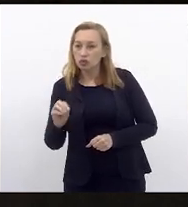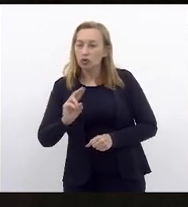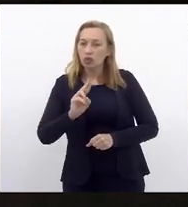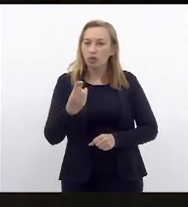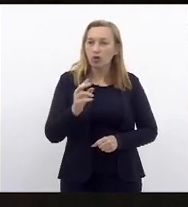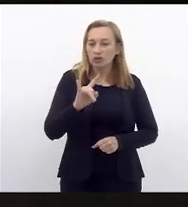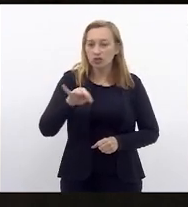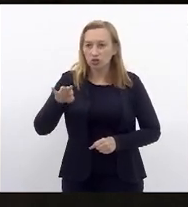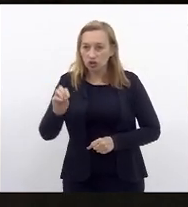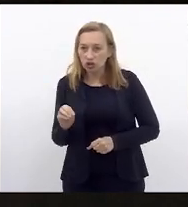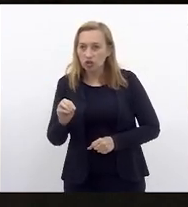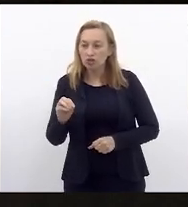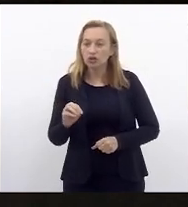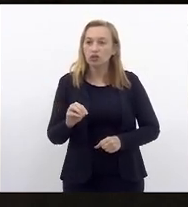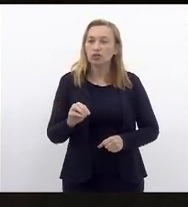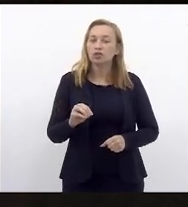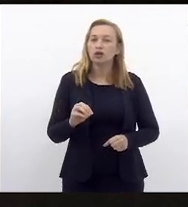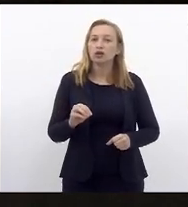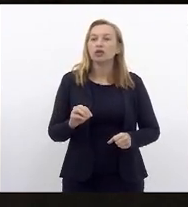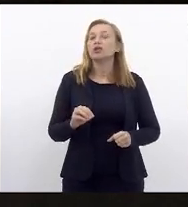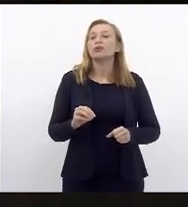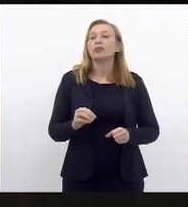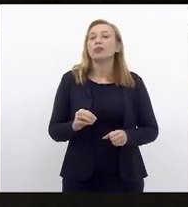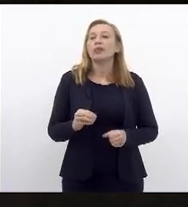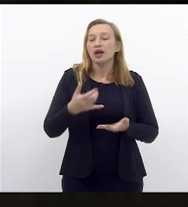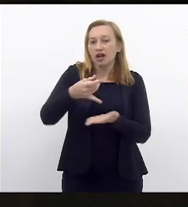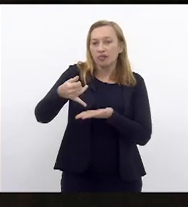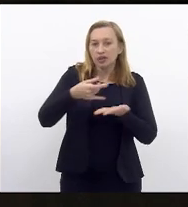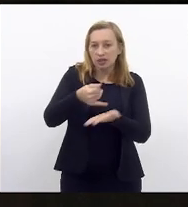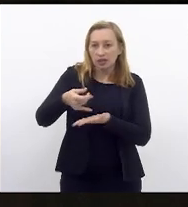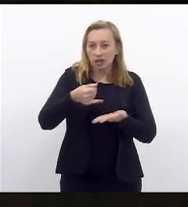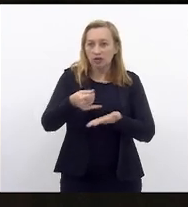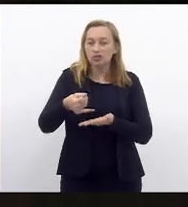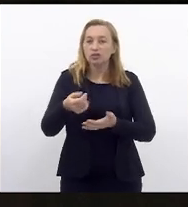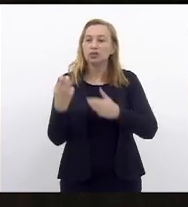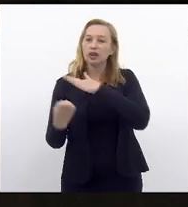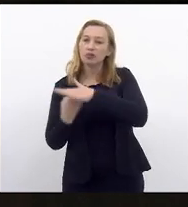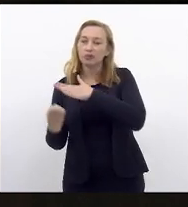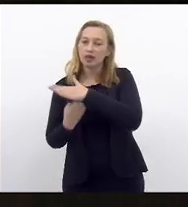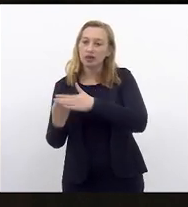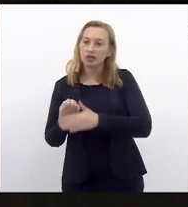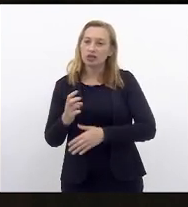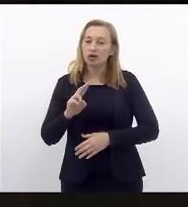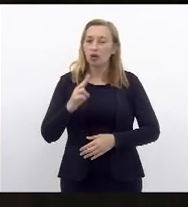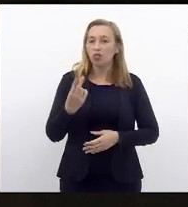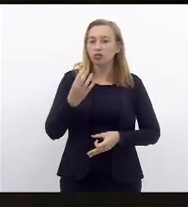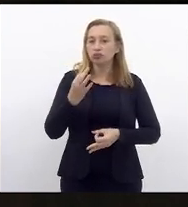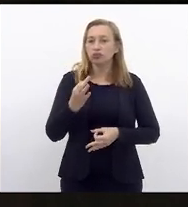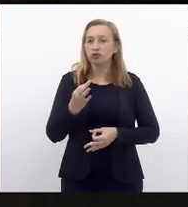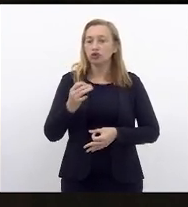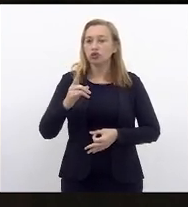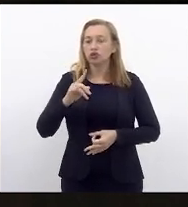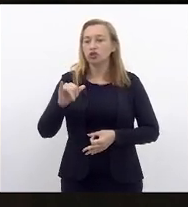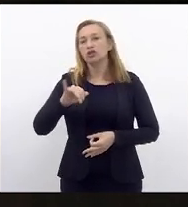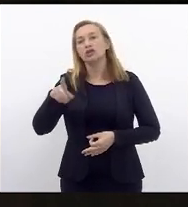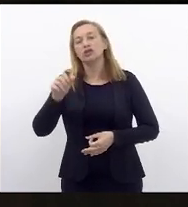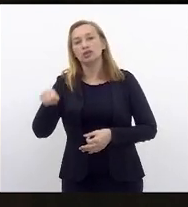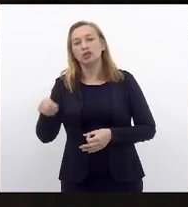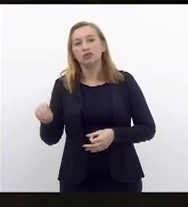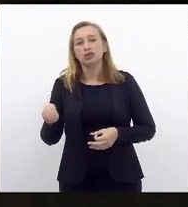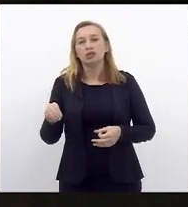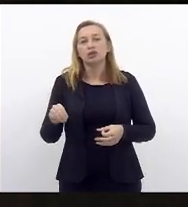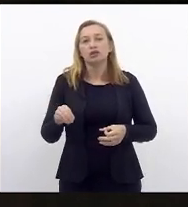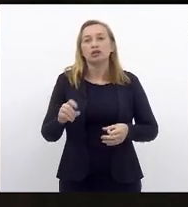ou contista da capital da empresa submetida efetiva ou parcialmente à jurisdição da Agenesta. Não